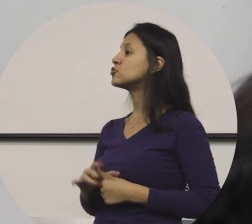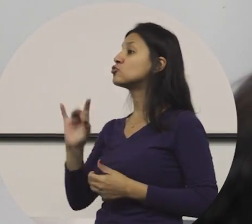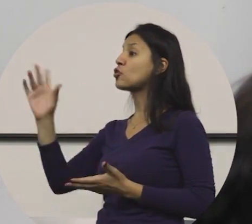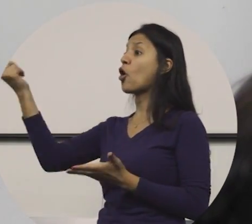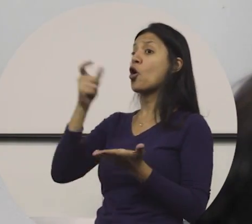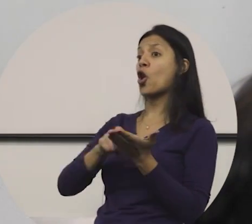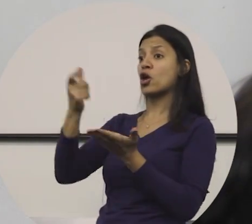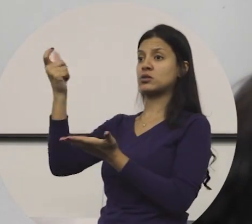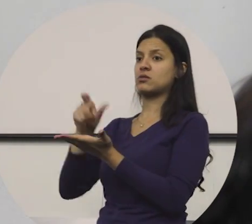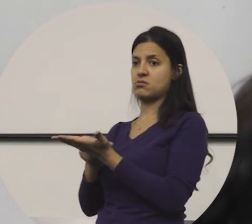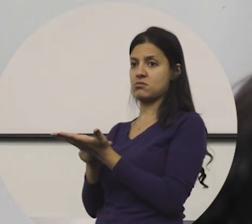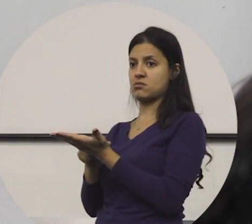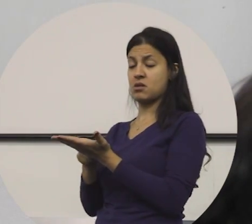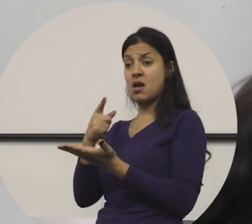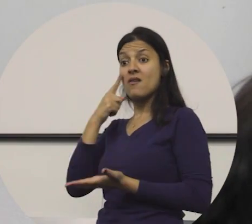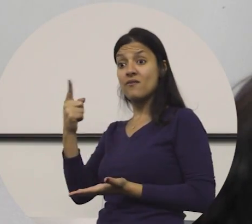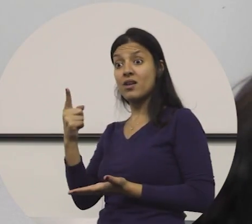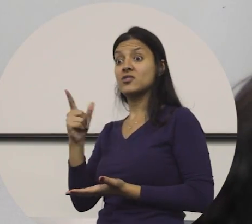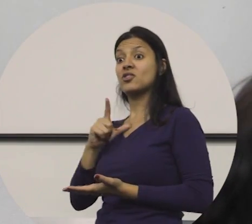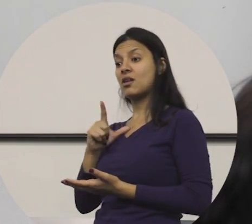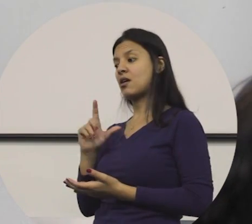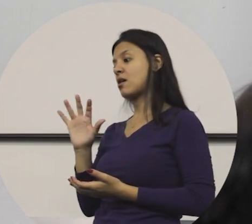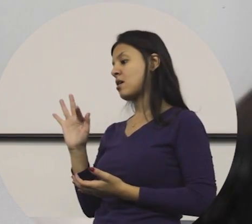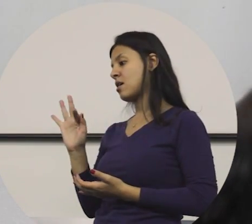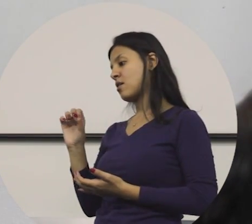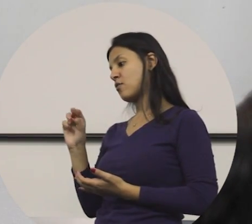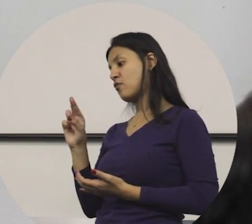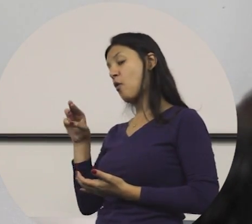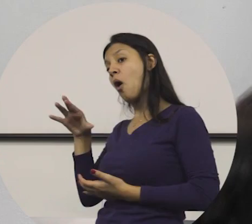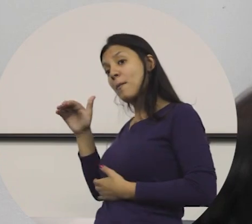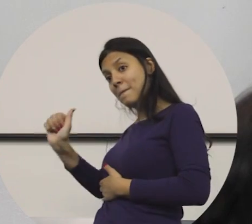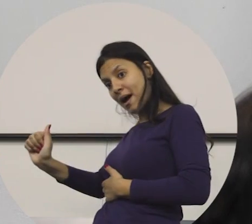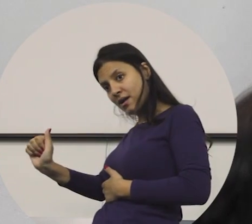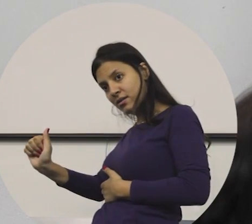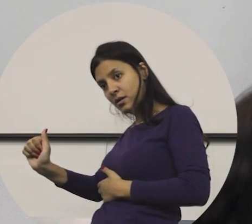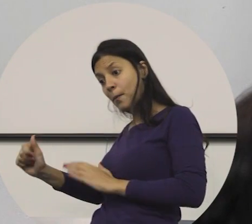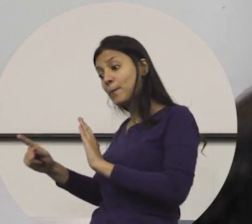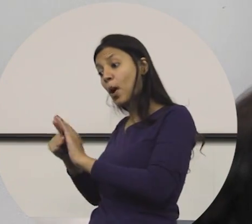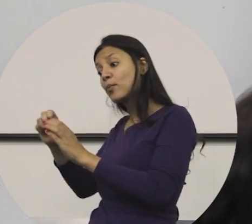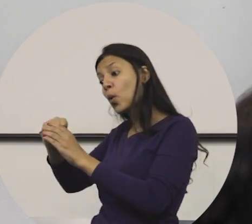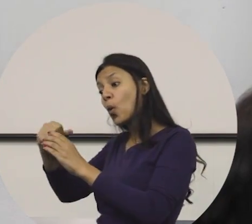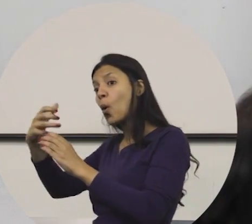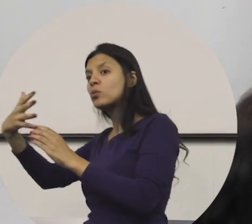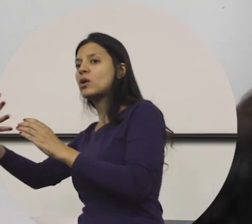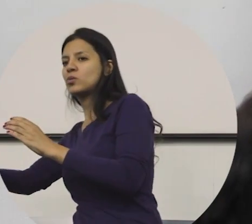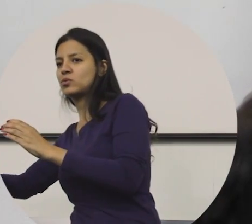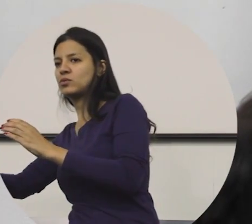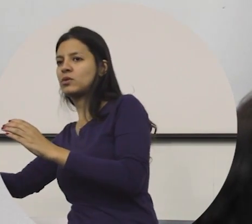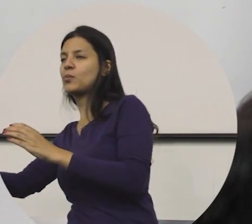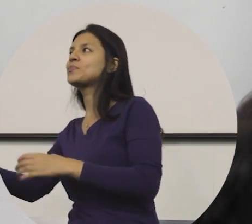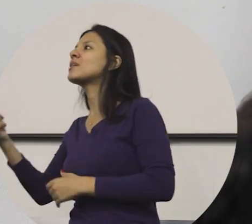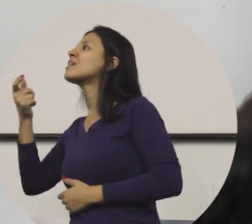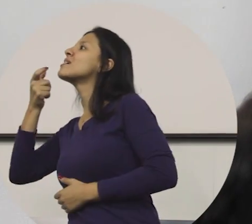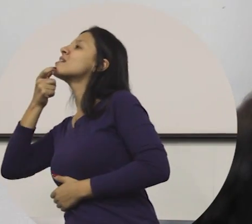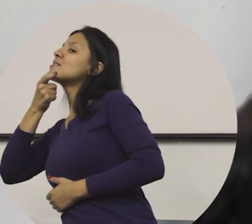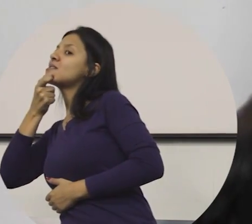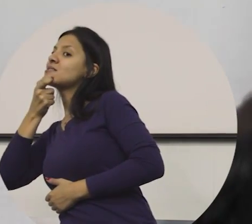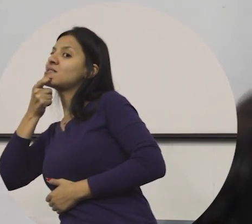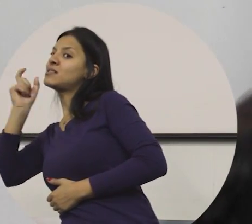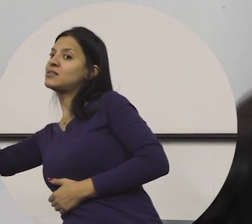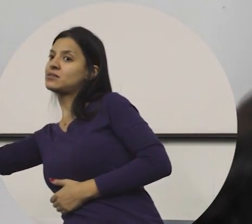Olha como que é a forma do conteúdo em inglês para provocar este